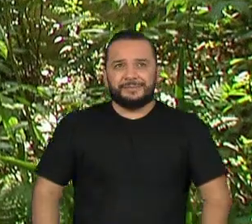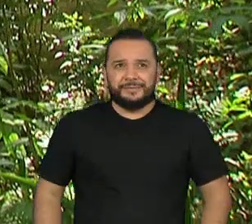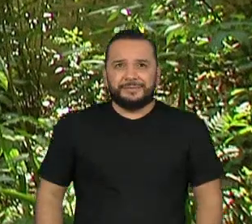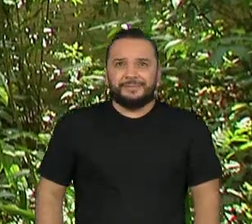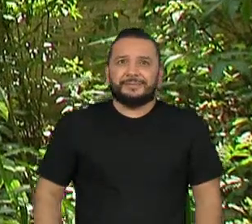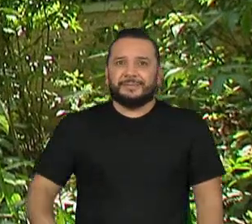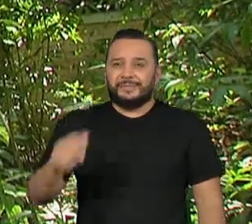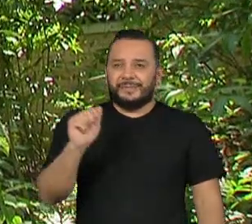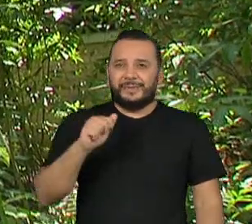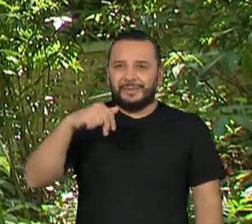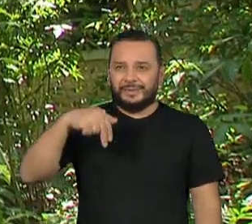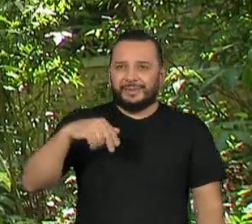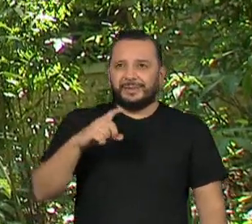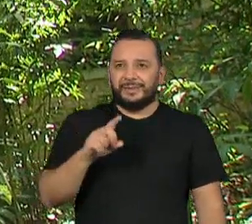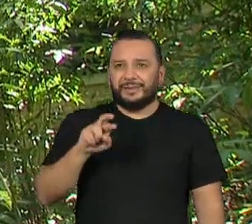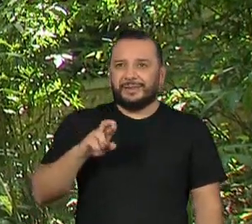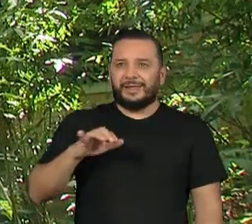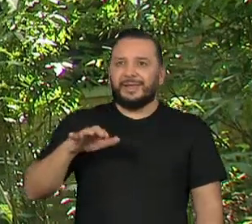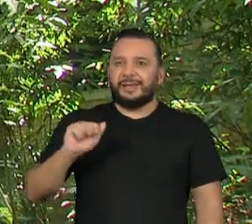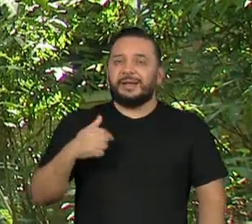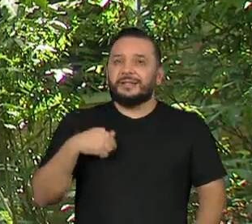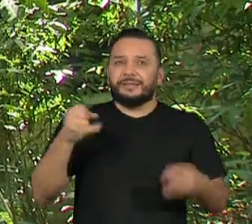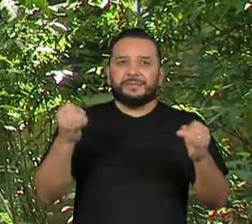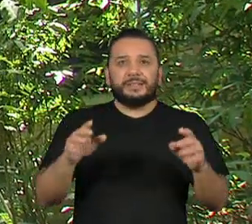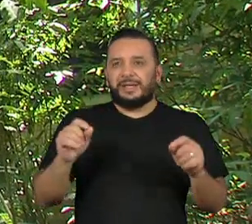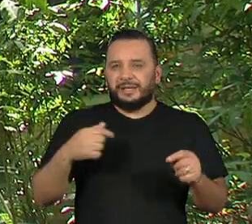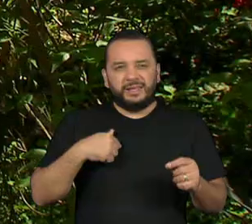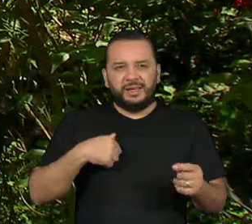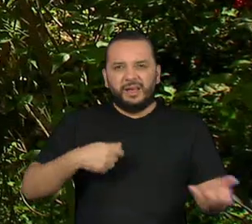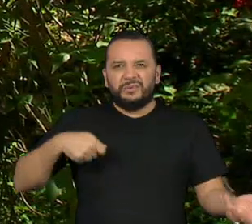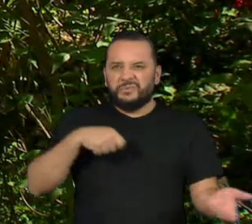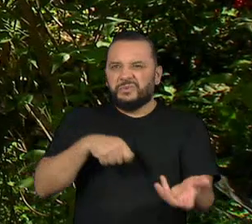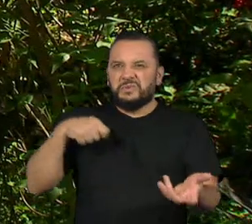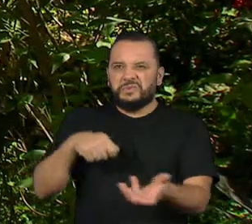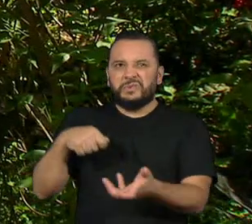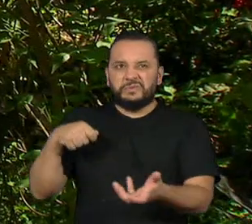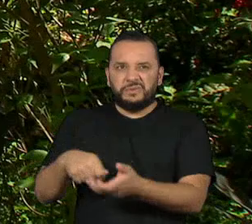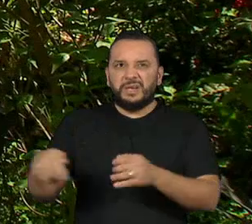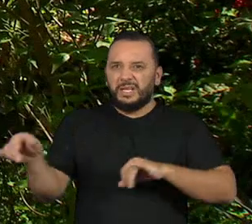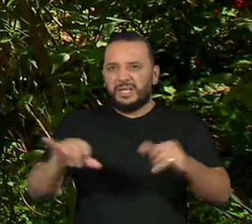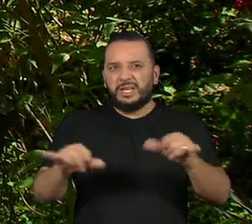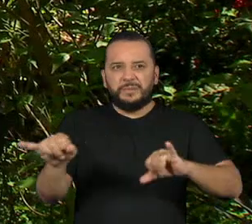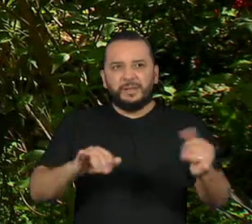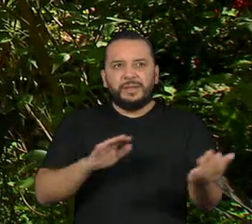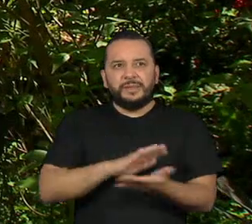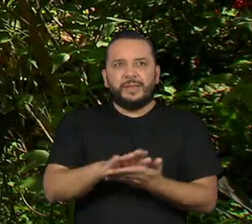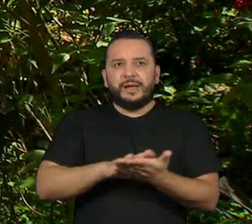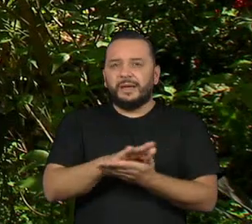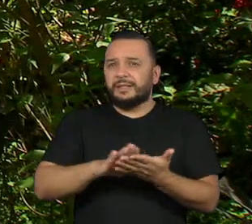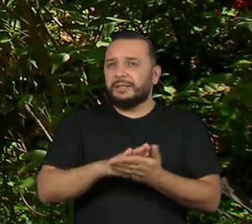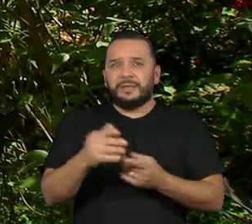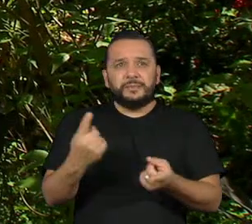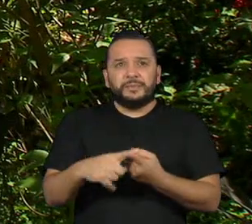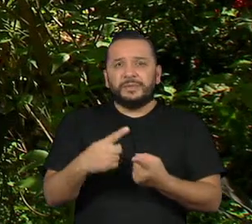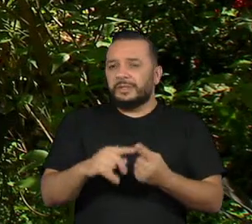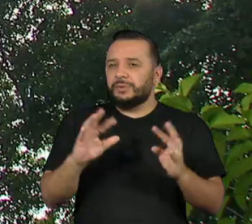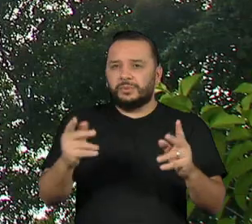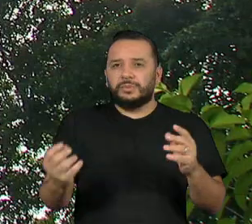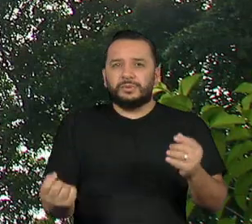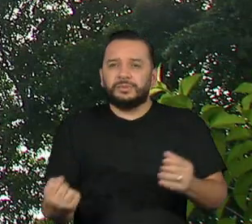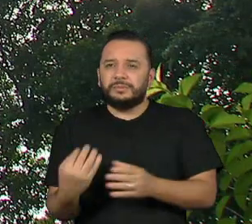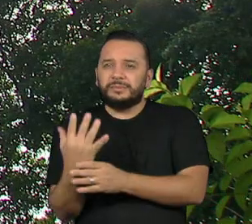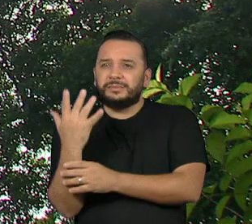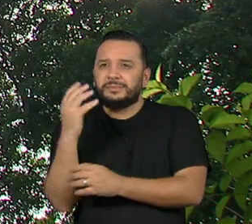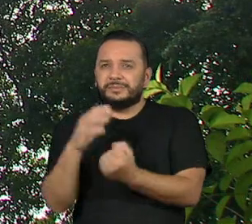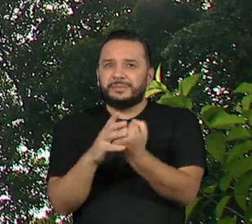Andréia afirma que o jardim, onde não entra veneno ou fertilizante químico, porque tudo cresce em equilíbrio, quer